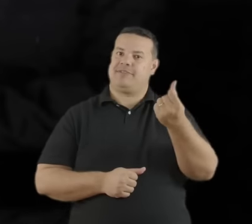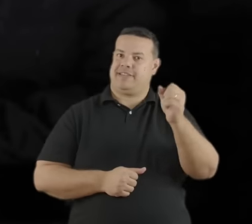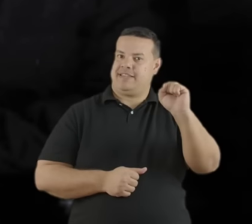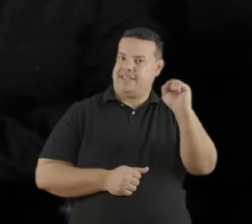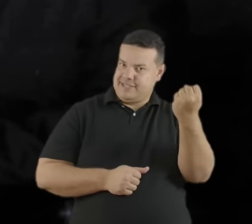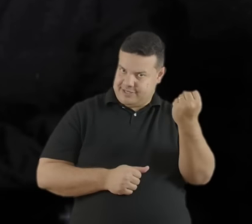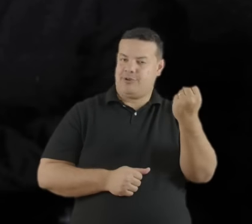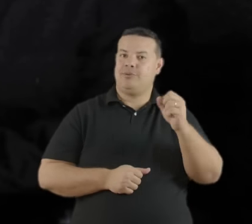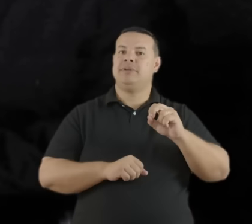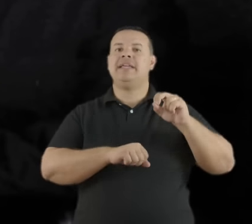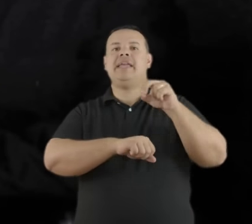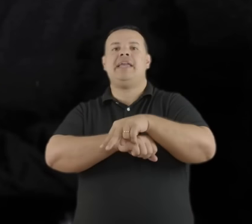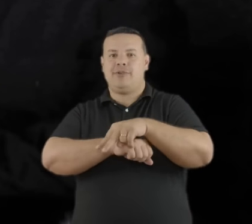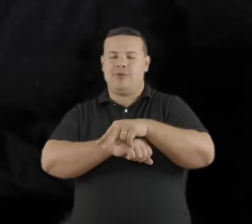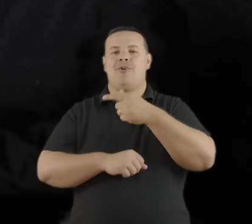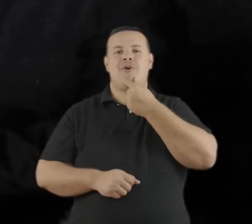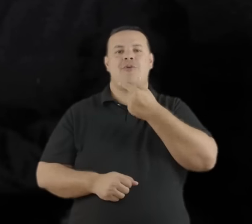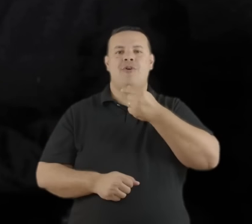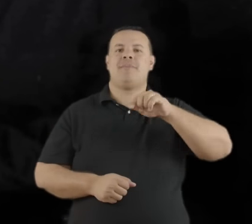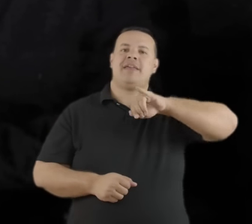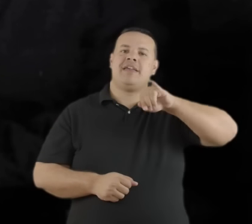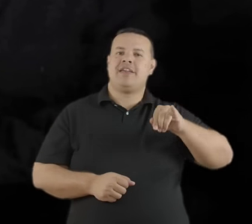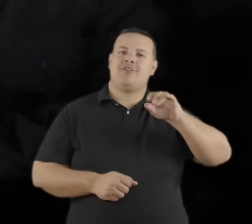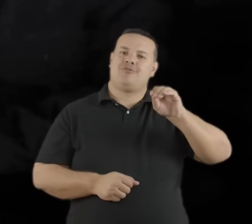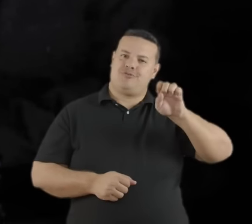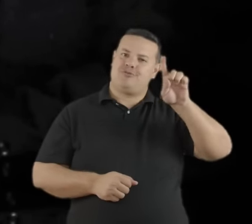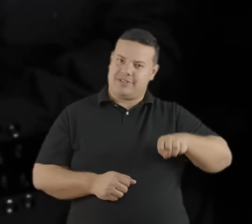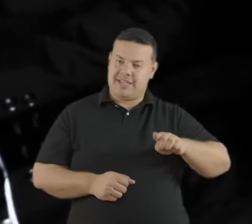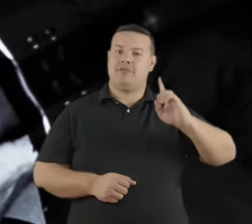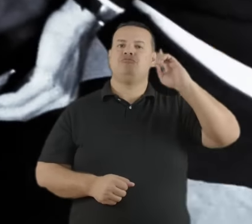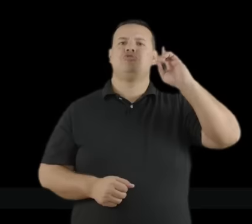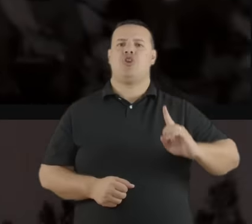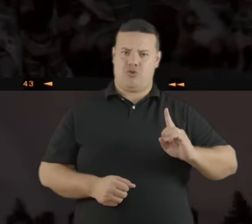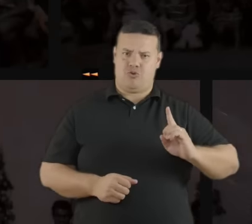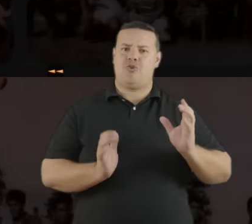1968. Com a entrada de José Queiroz da Costa na direção tricolor.